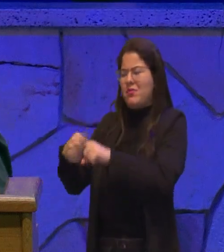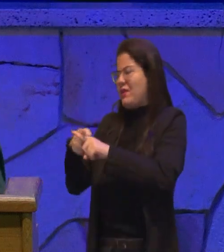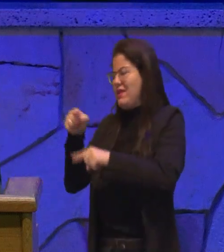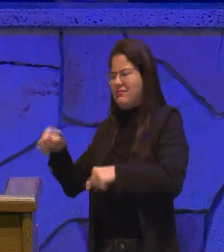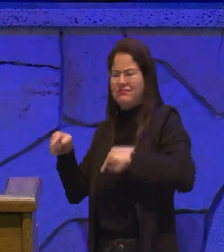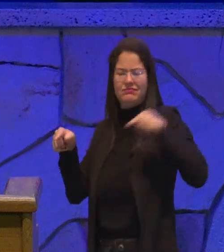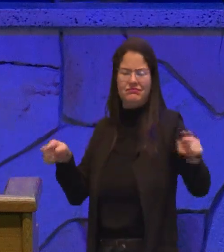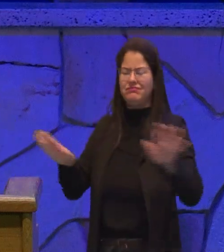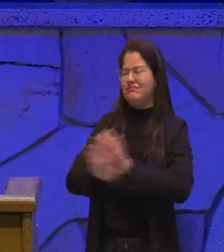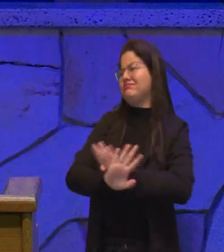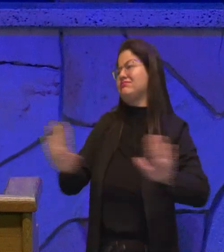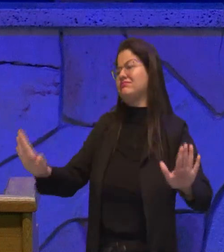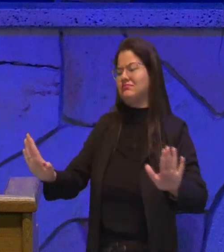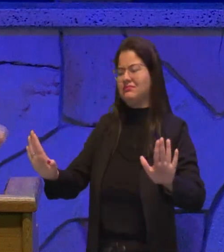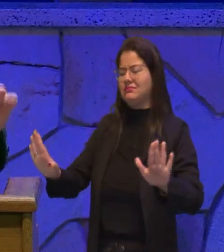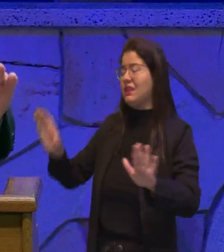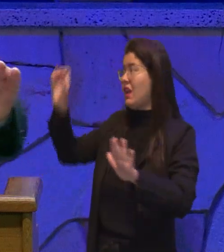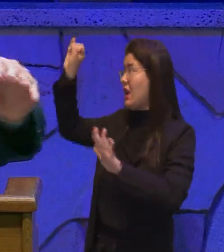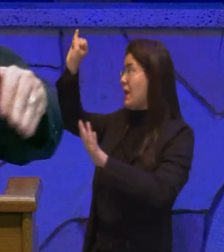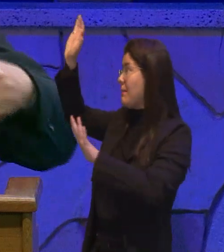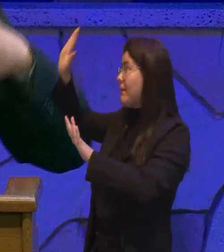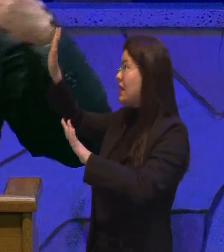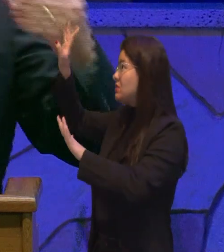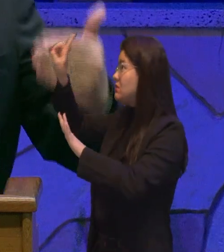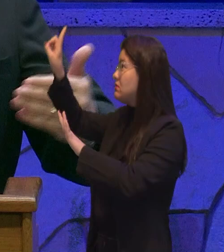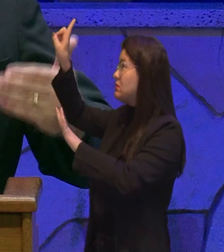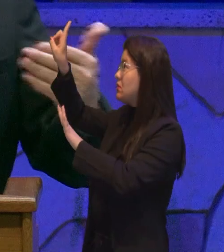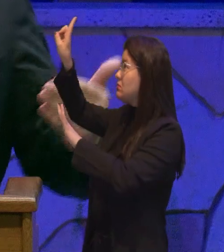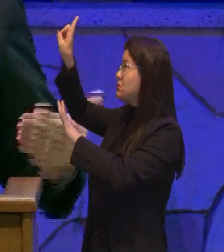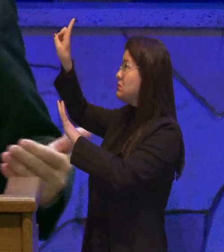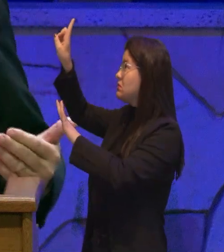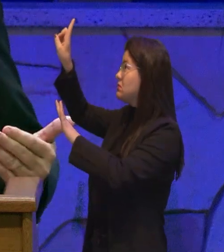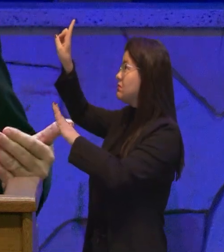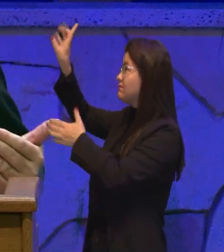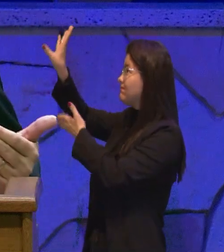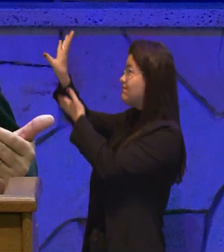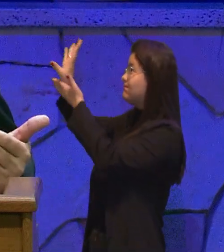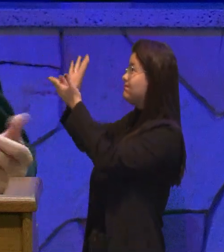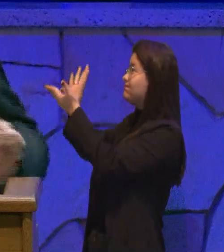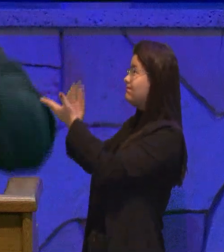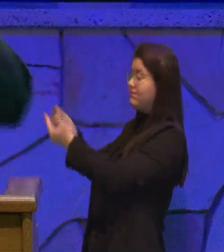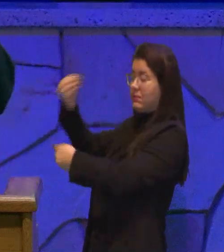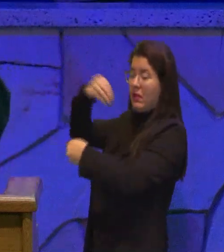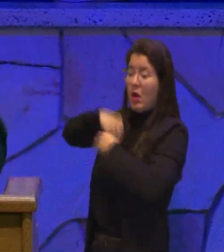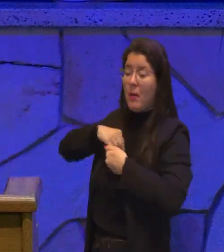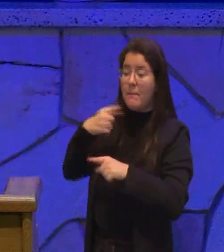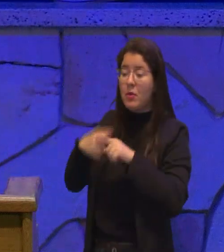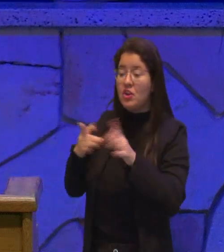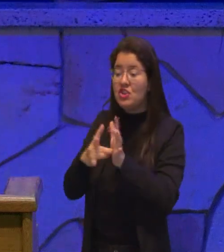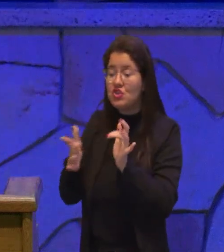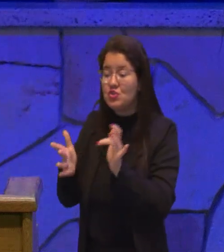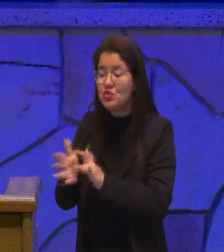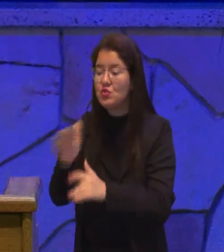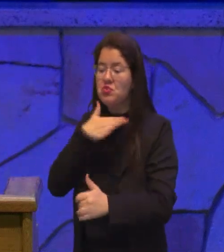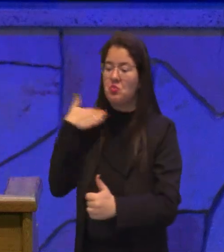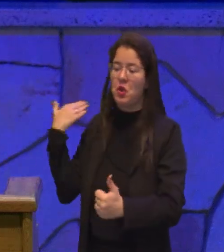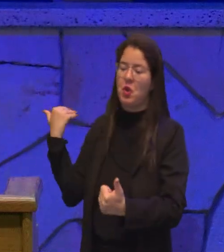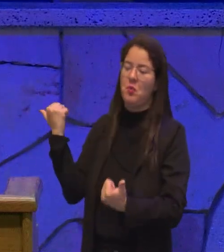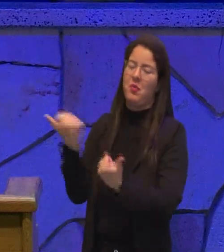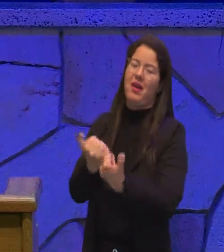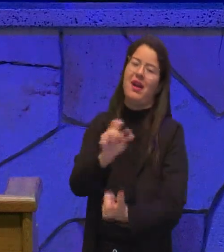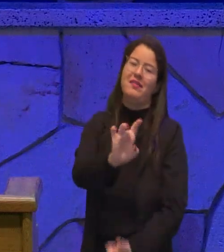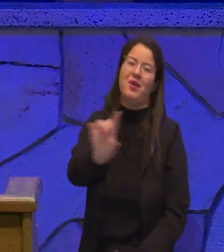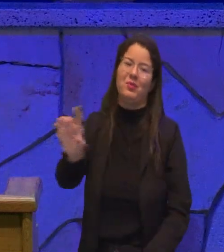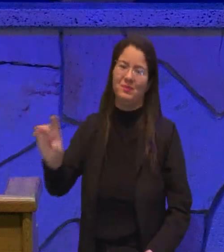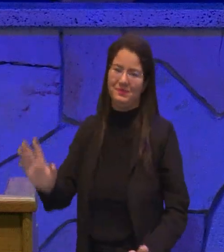por isso. A imagem de Deus em nós, que foi restaurada por Jesus Cristo. Eu chego ao final, trazendo aqui também para os